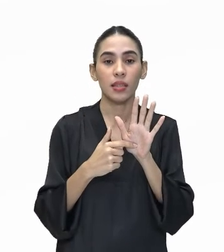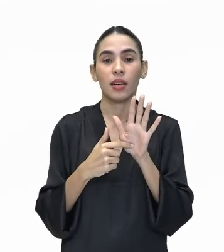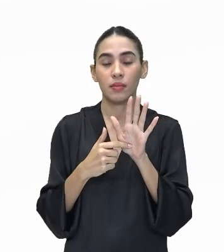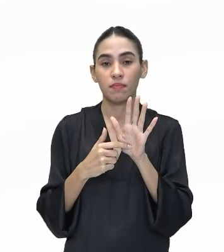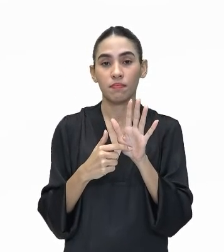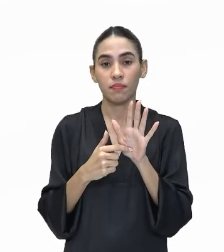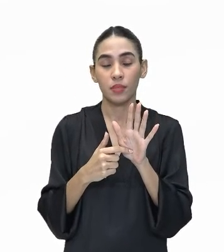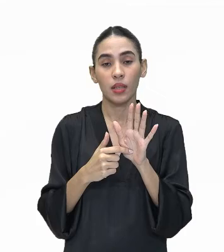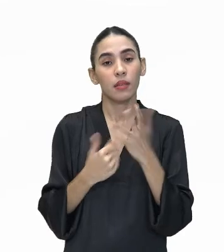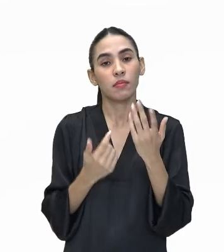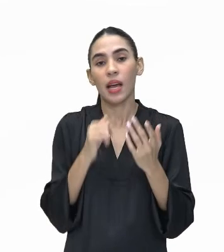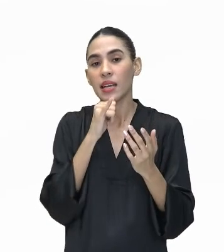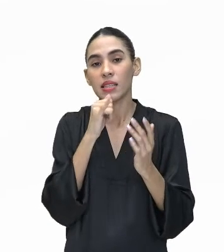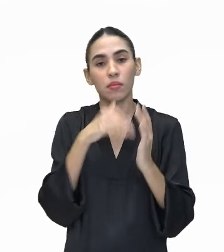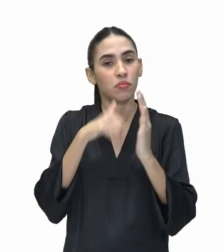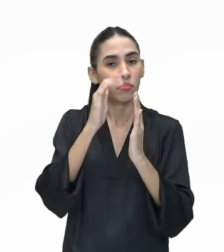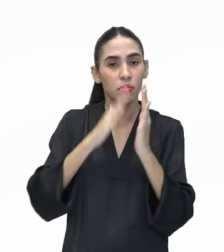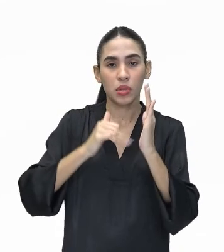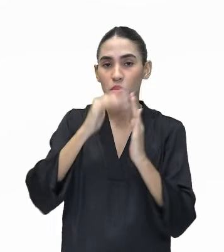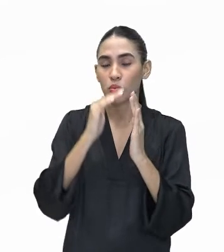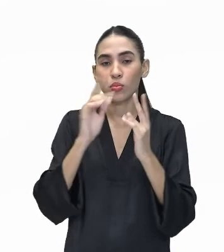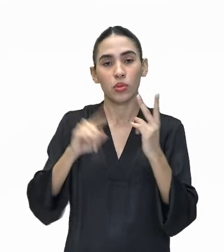arte. Por exemplo, suas